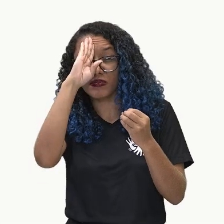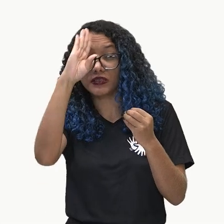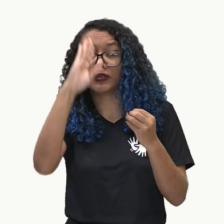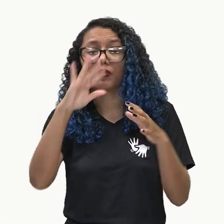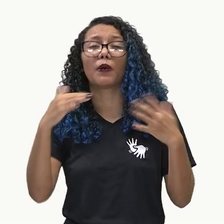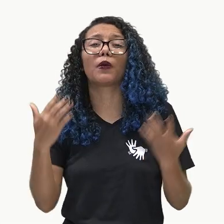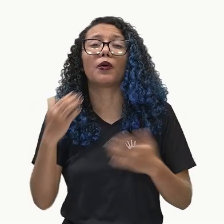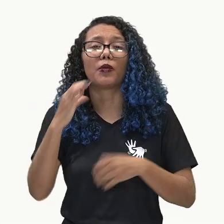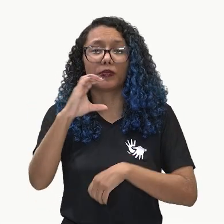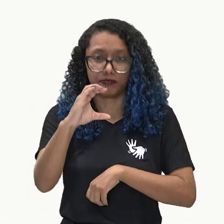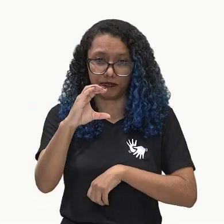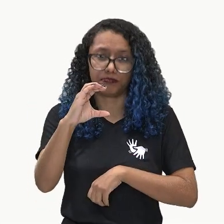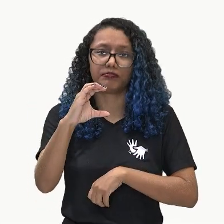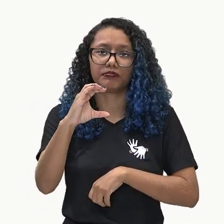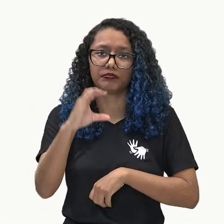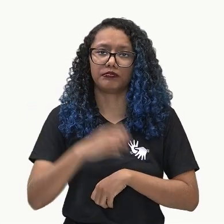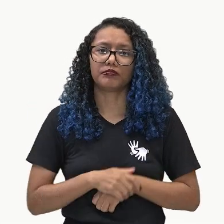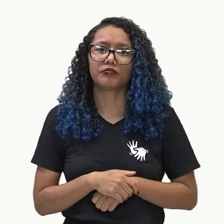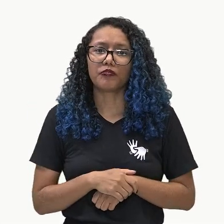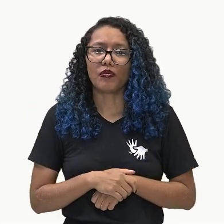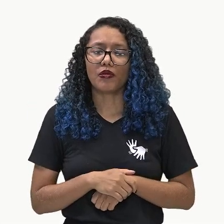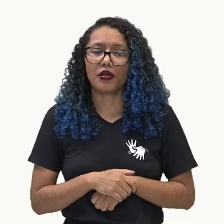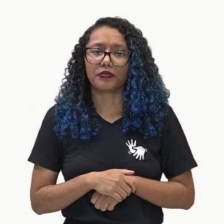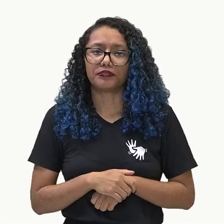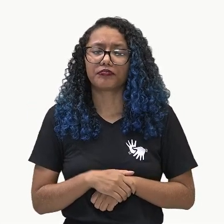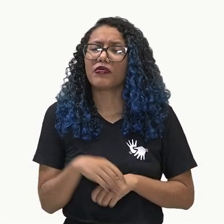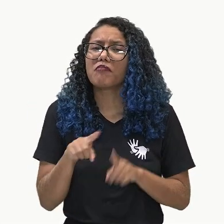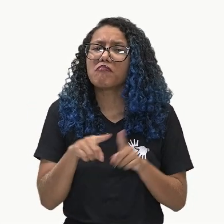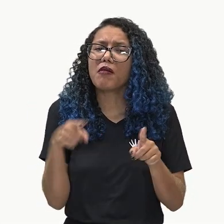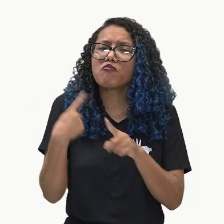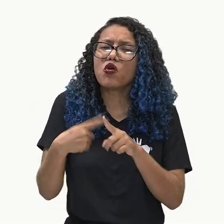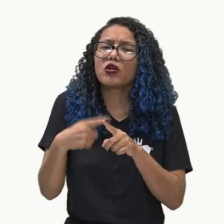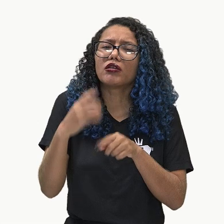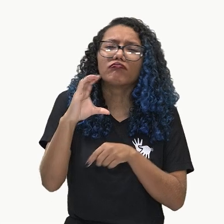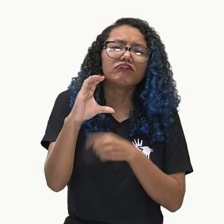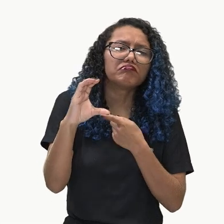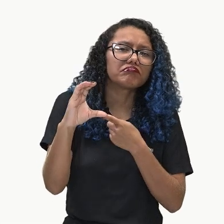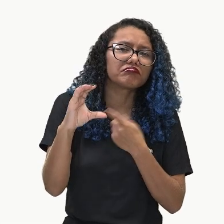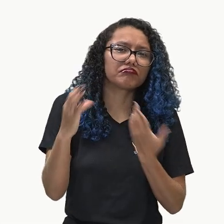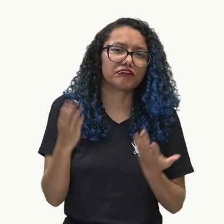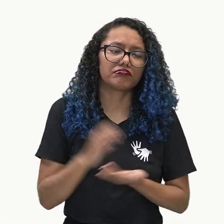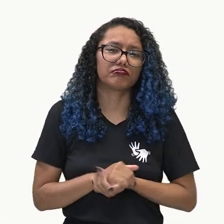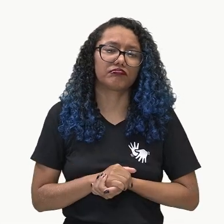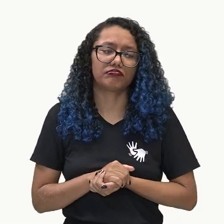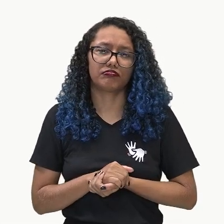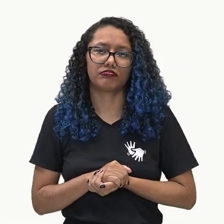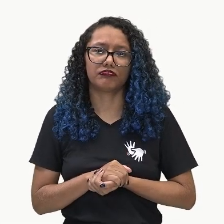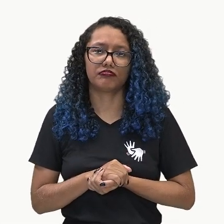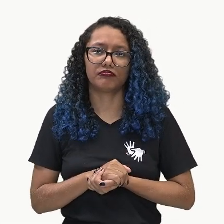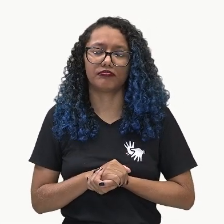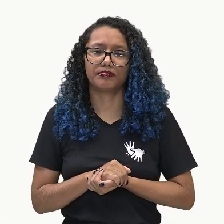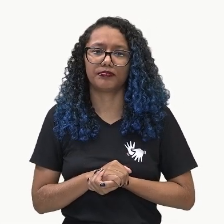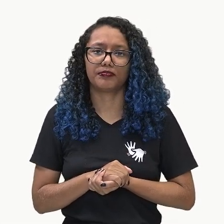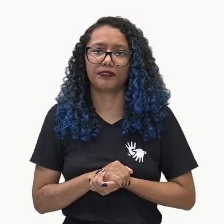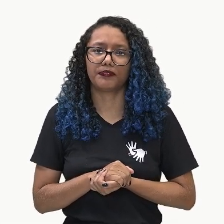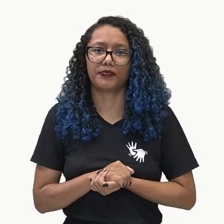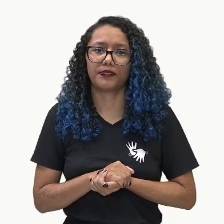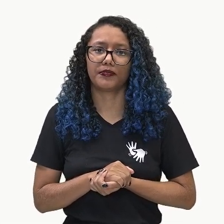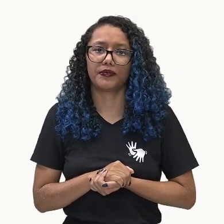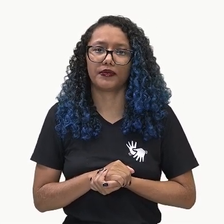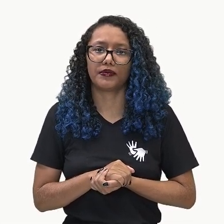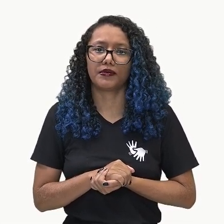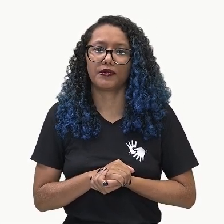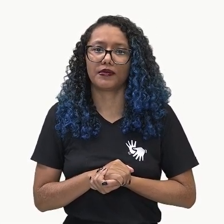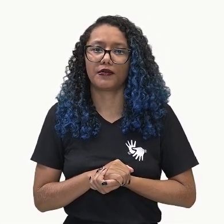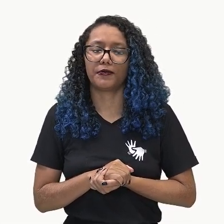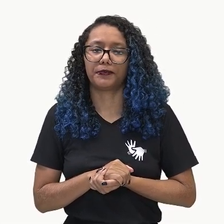o carbono. Por que o carbono, professora? Porque o carbono está presente